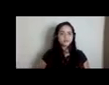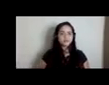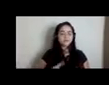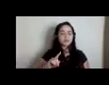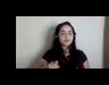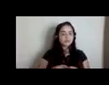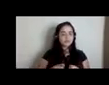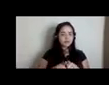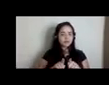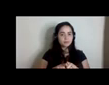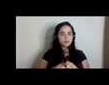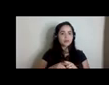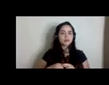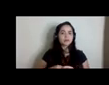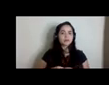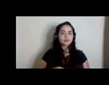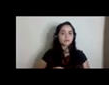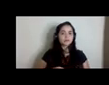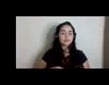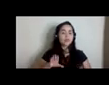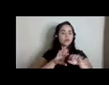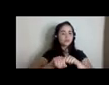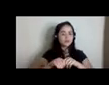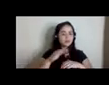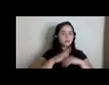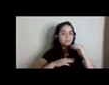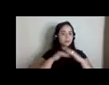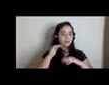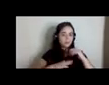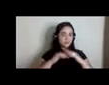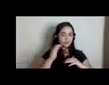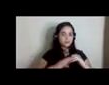e, eventualmente, também da formação profissional.